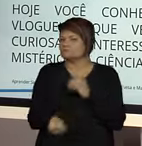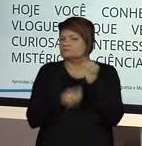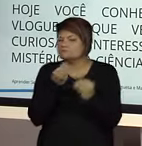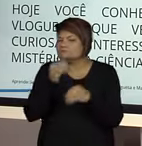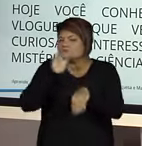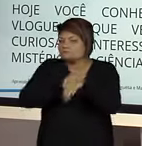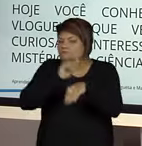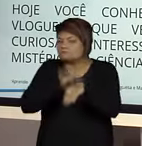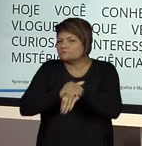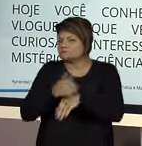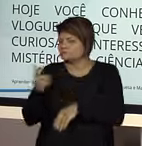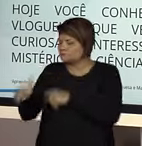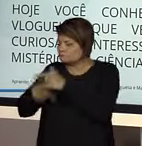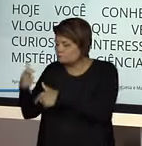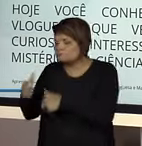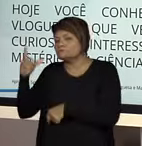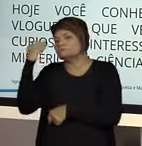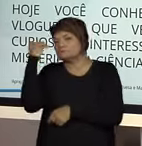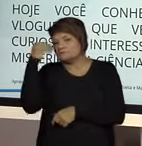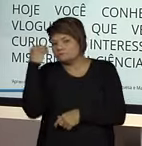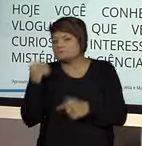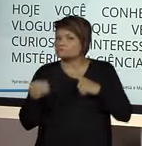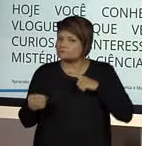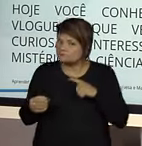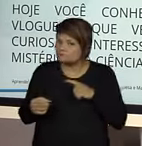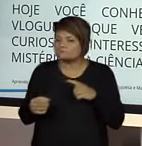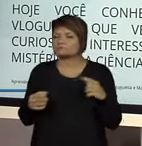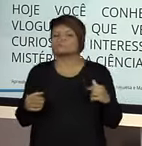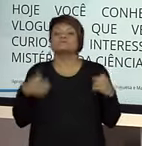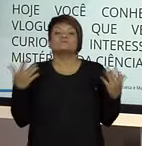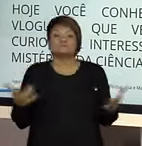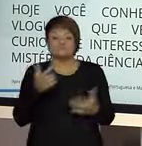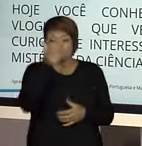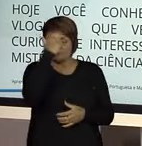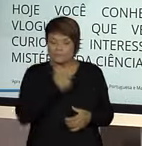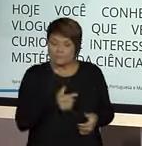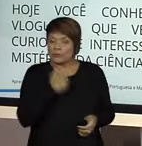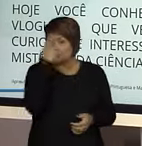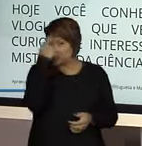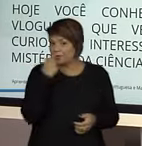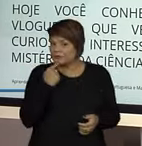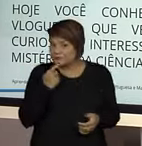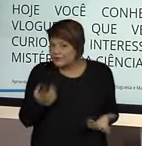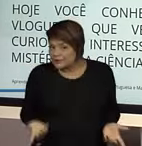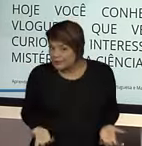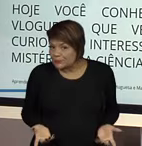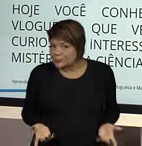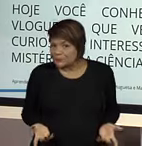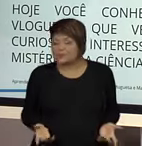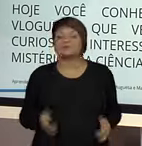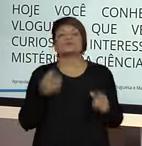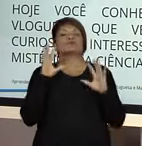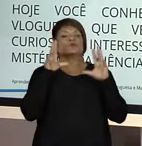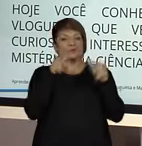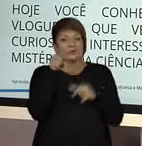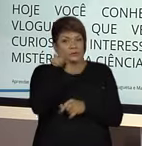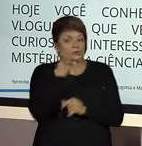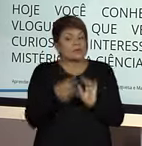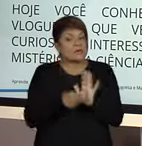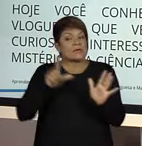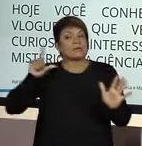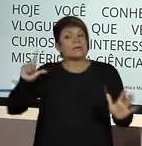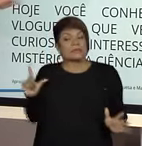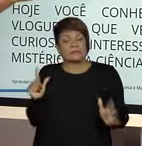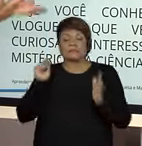empresa, né? Se você tem experiência, qual é a sua personalidade, tudo isso antes de te contratar